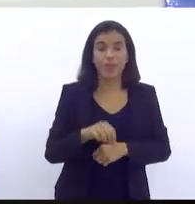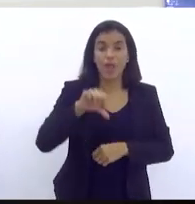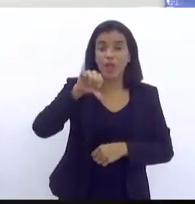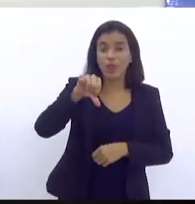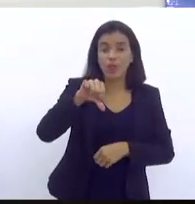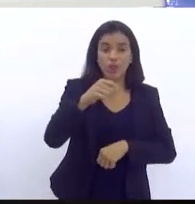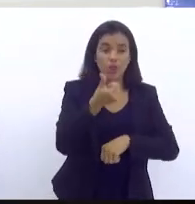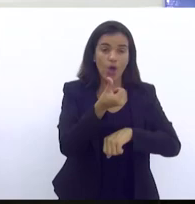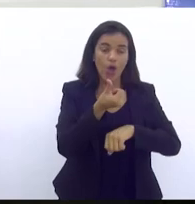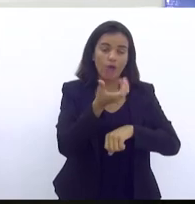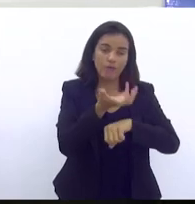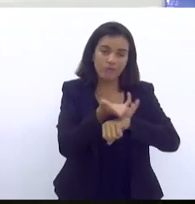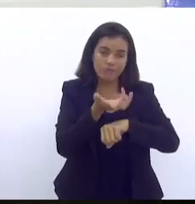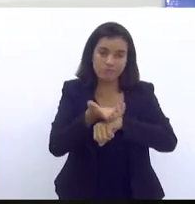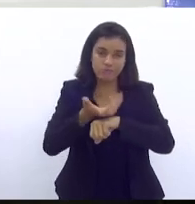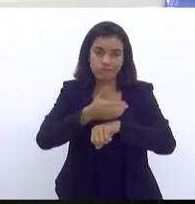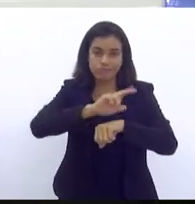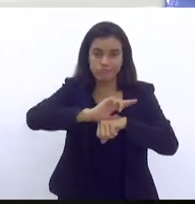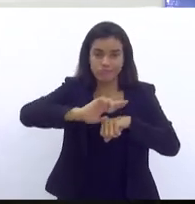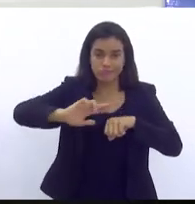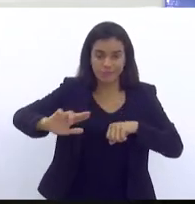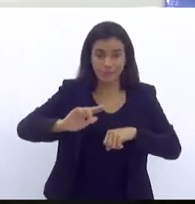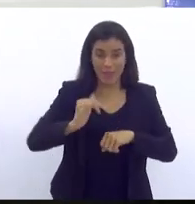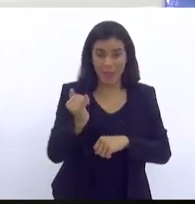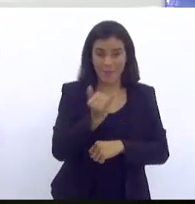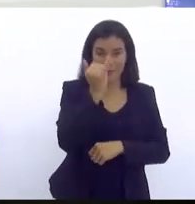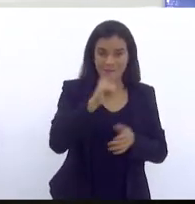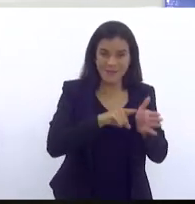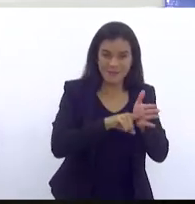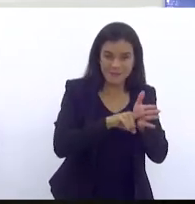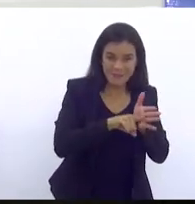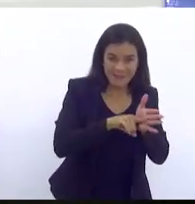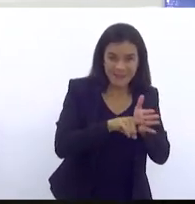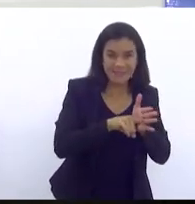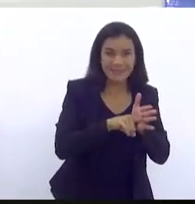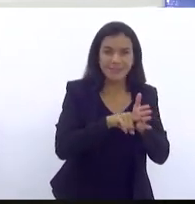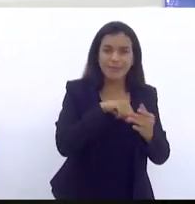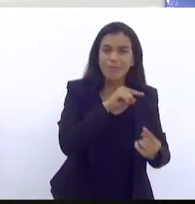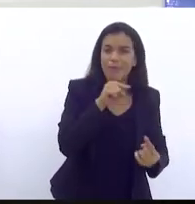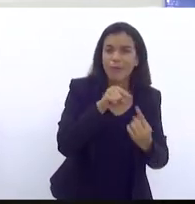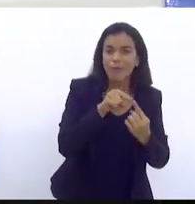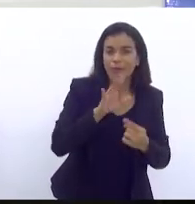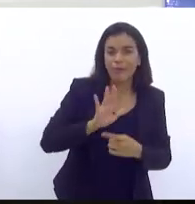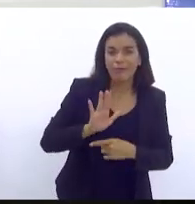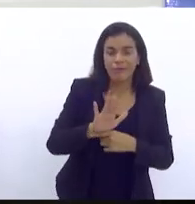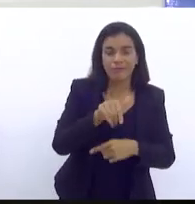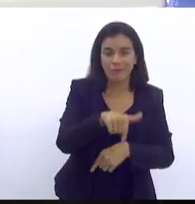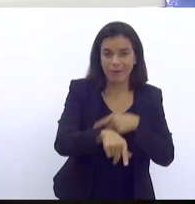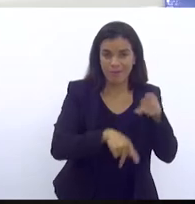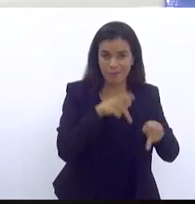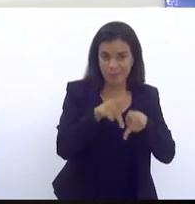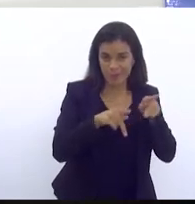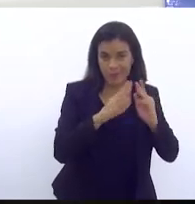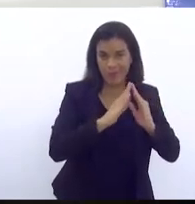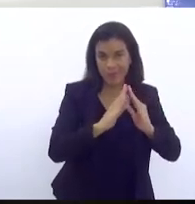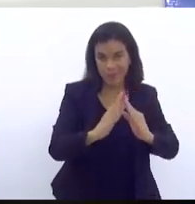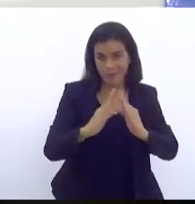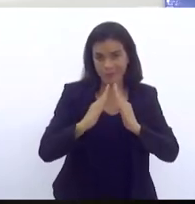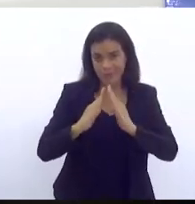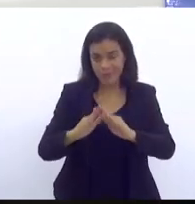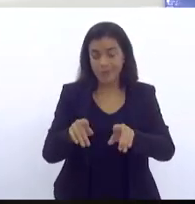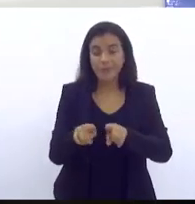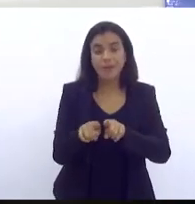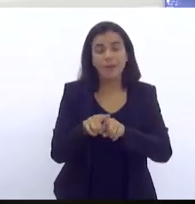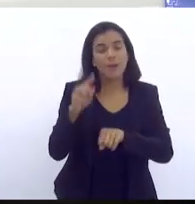módulos eh desde a importância das pesquisas pur e paras favelas pelos moradores né a